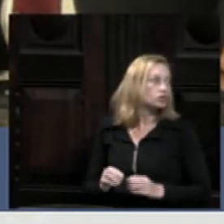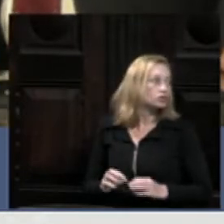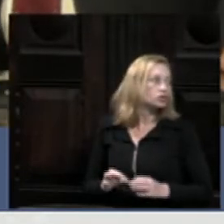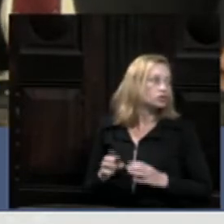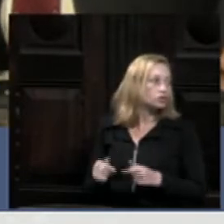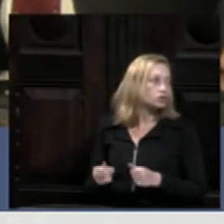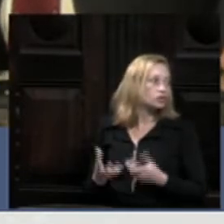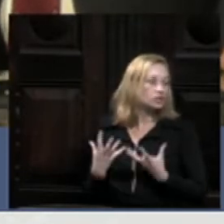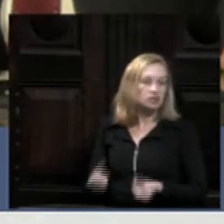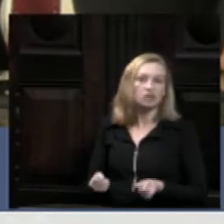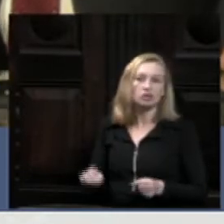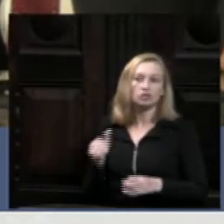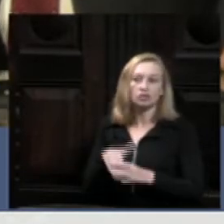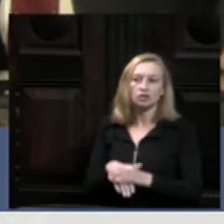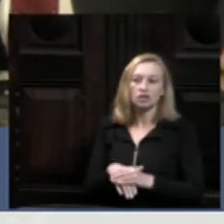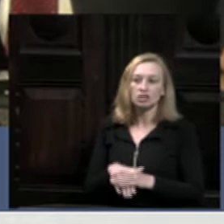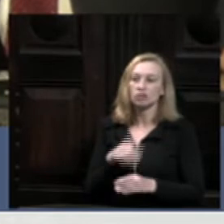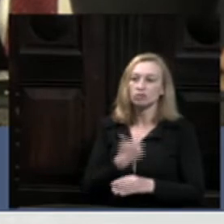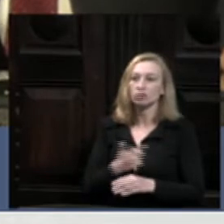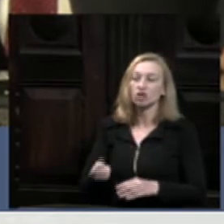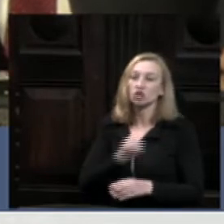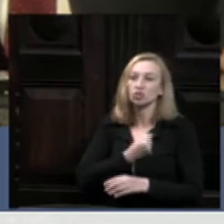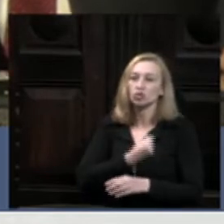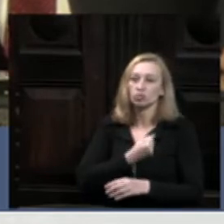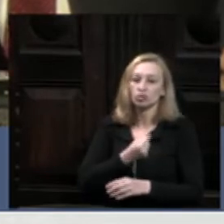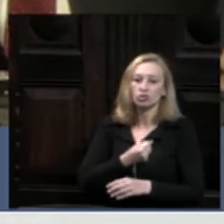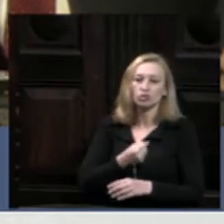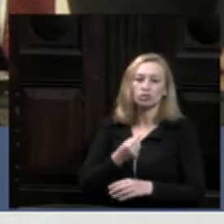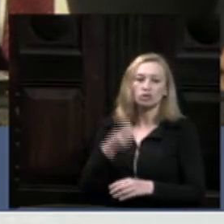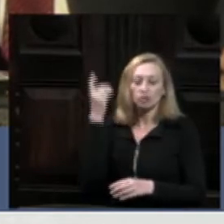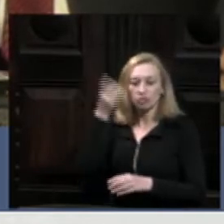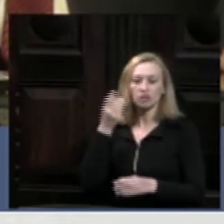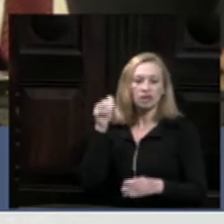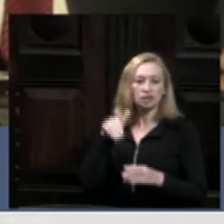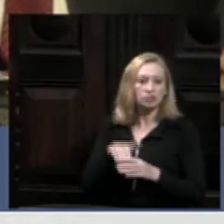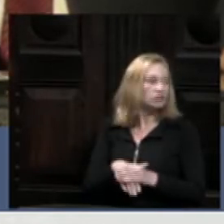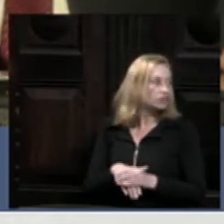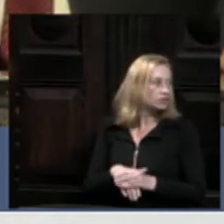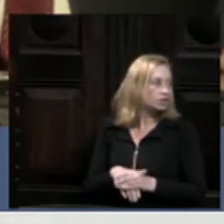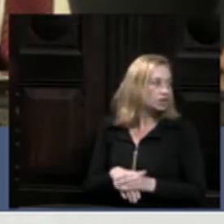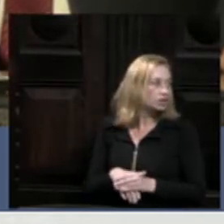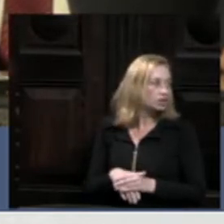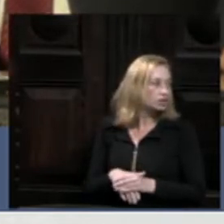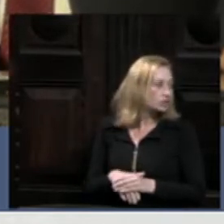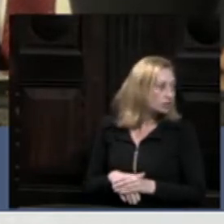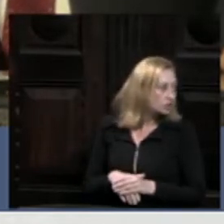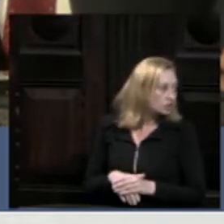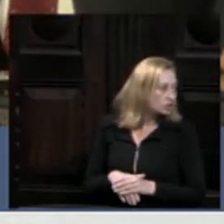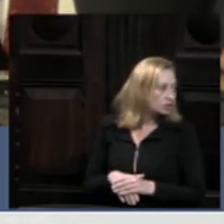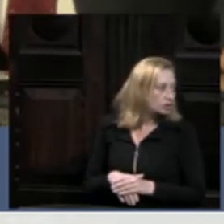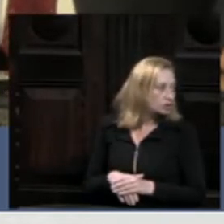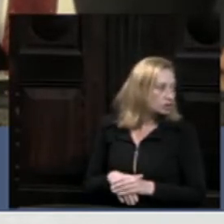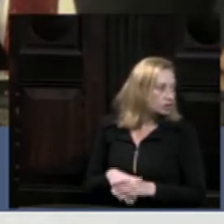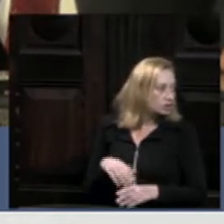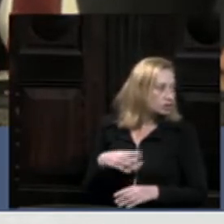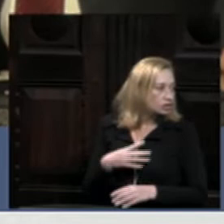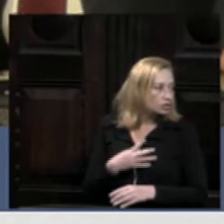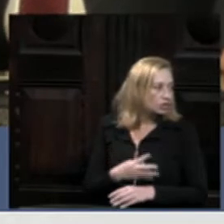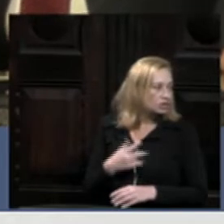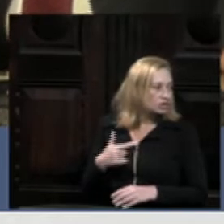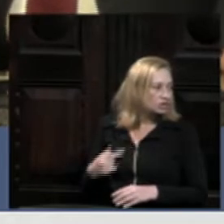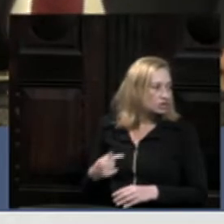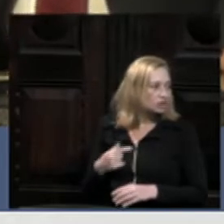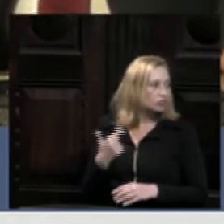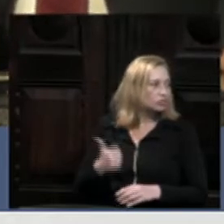emitidos, em votação, não há quórum para deliberação. Incluído na ordem do dia, de acordo com o parágrafo 1º do artigo 47 do Regimento Interno, em tramitação ordinária, em